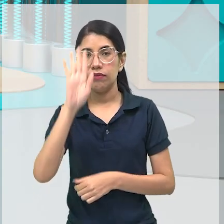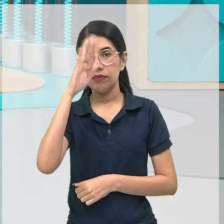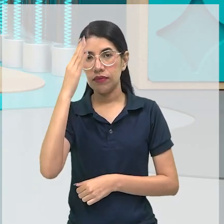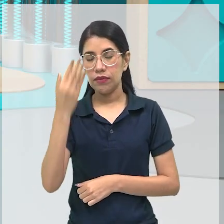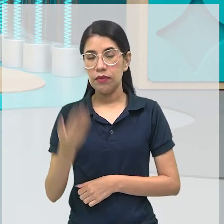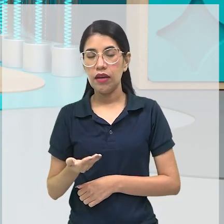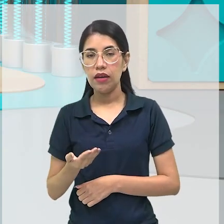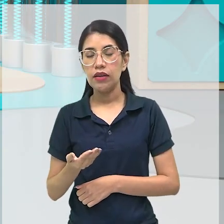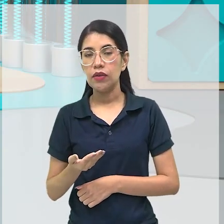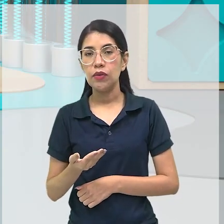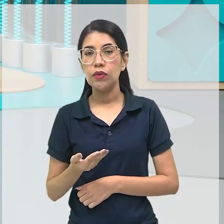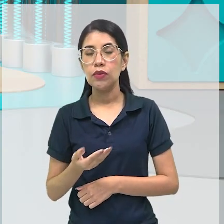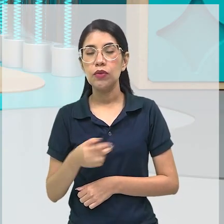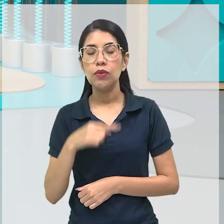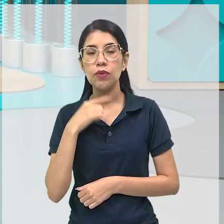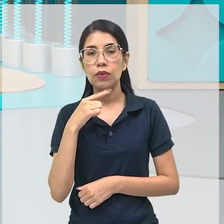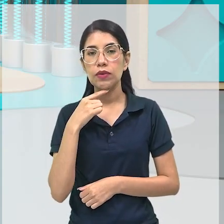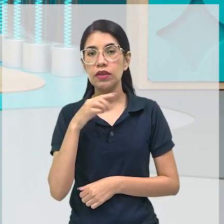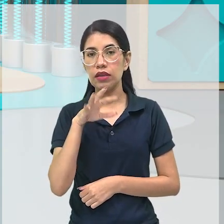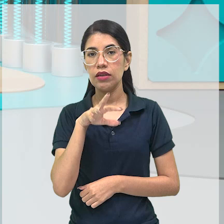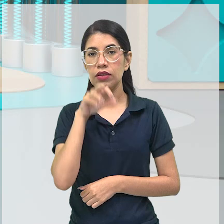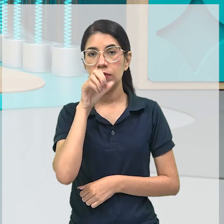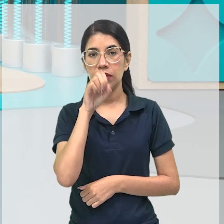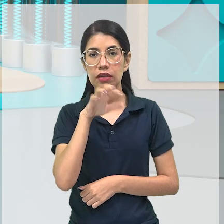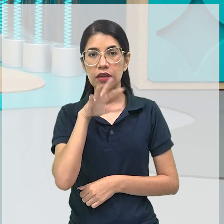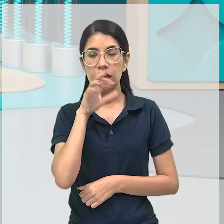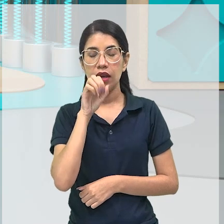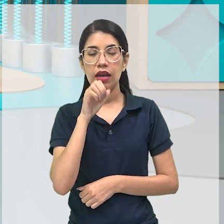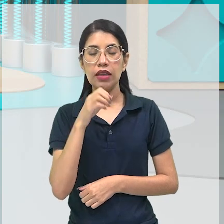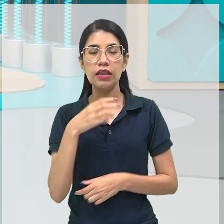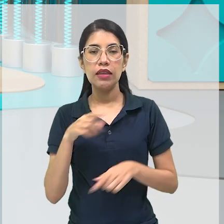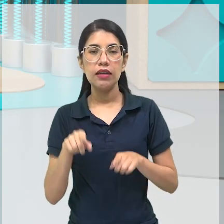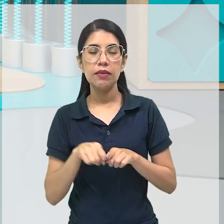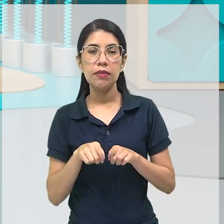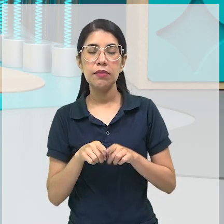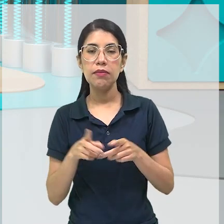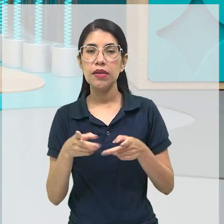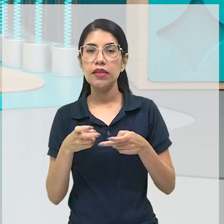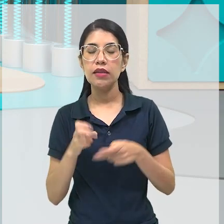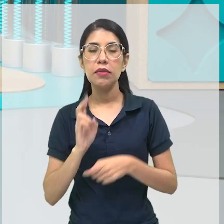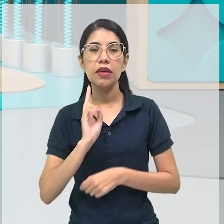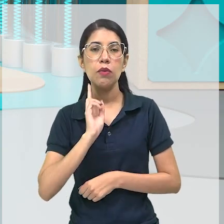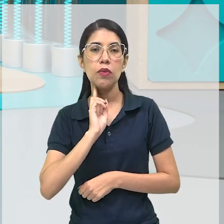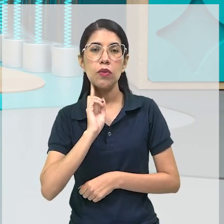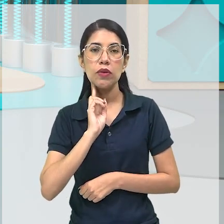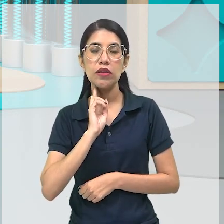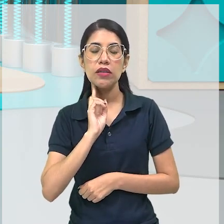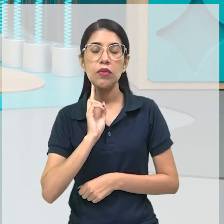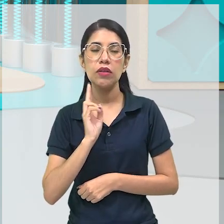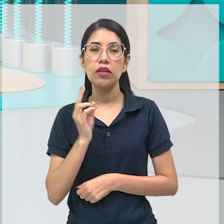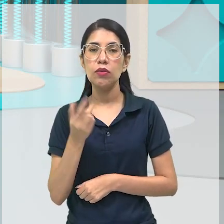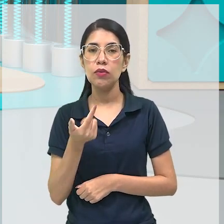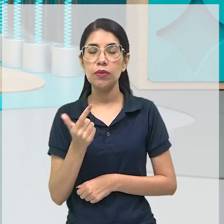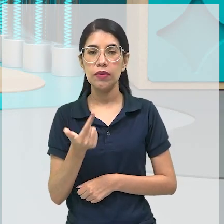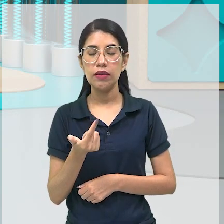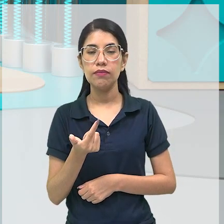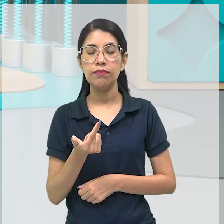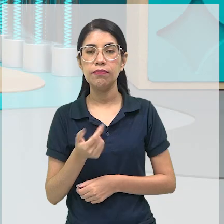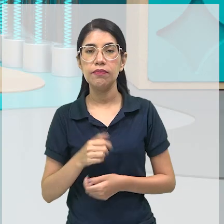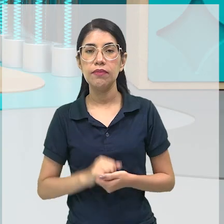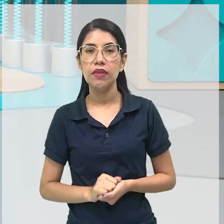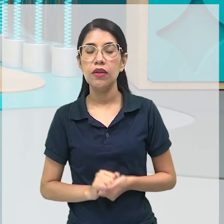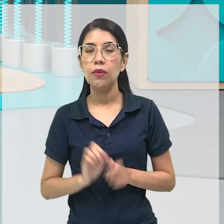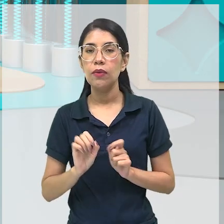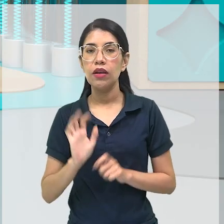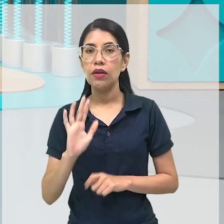desmaia, não está respirando, você sente a pulsação está sem pulsação.